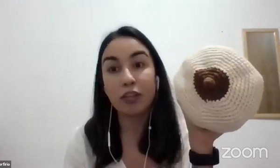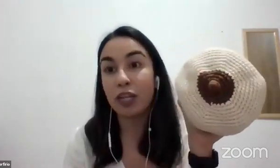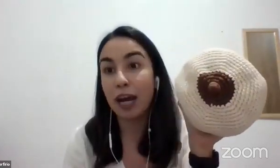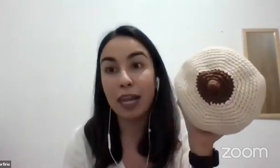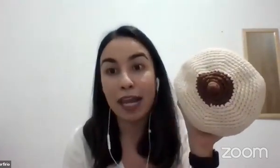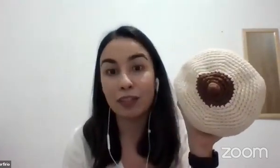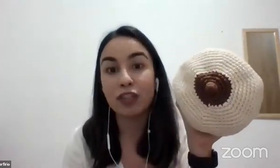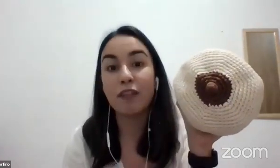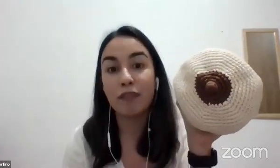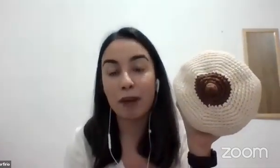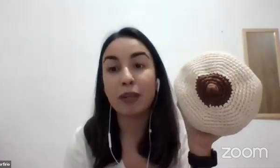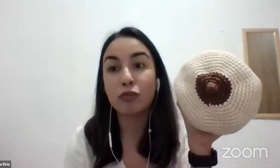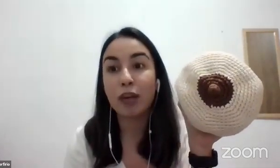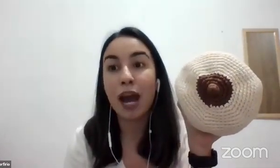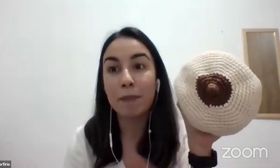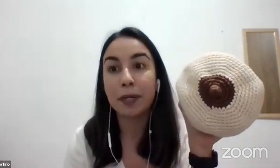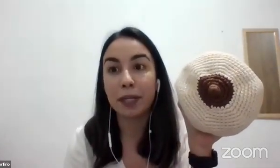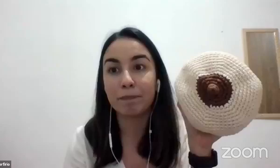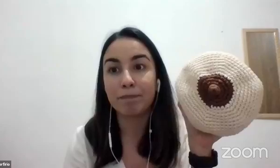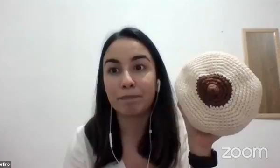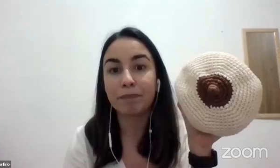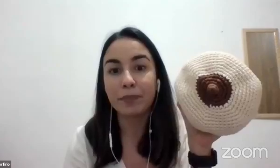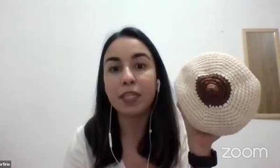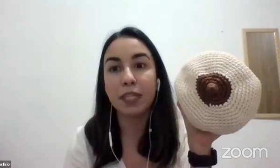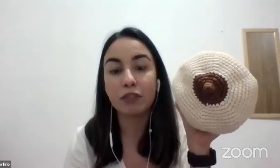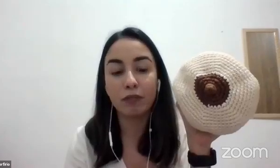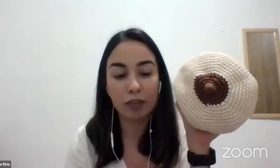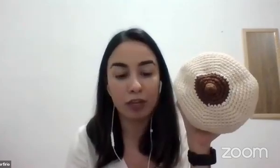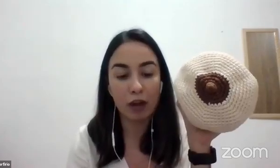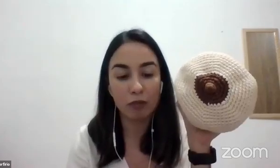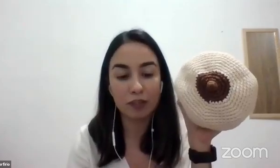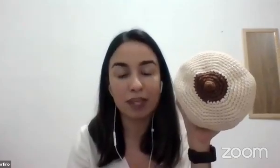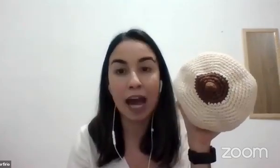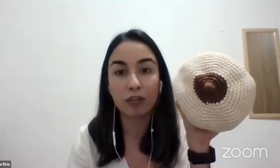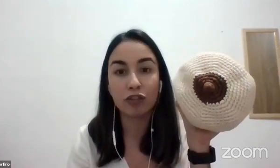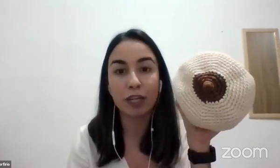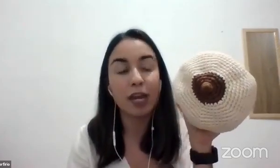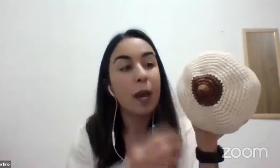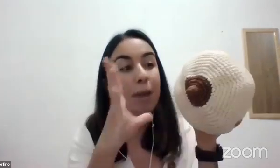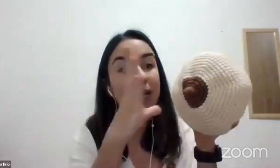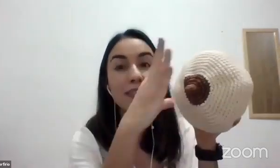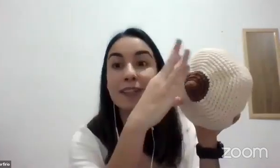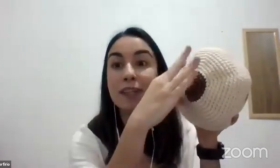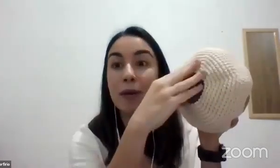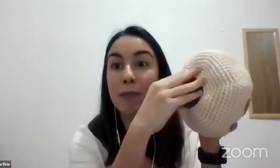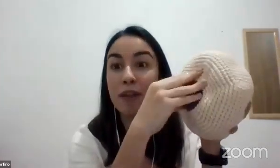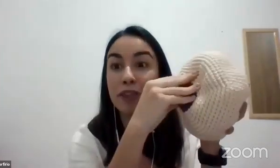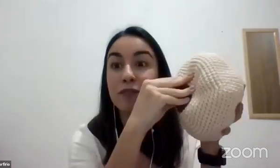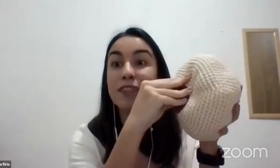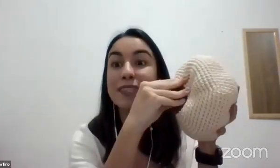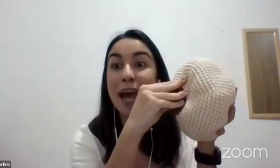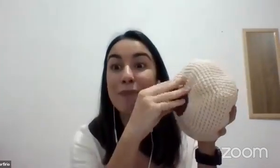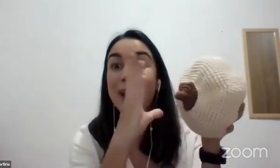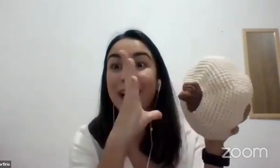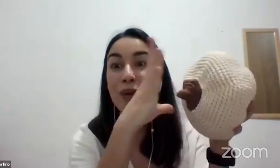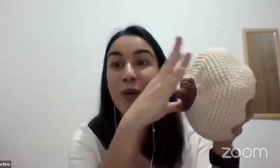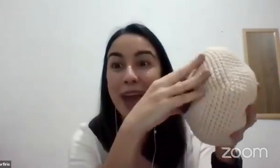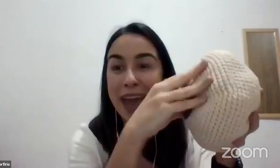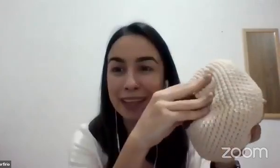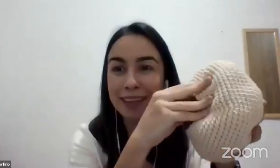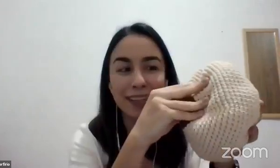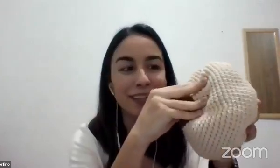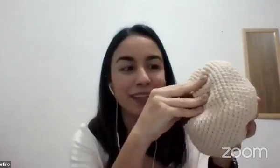não vai tirar leite, ele vai machucar a mãe. E isso vai gerar um desgaste. Mas se esse bebê fizer a